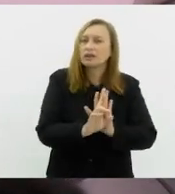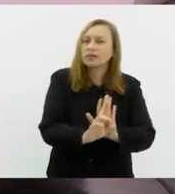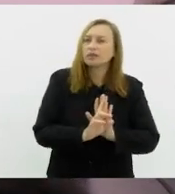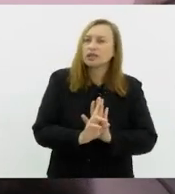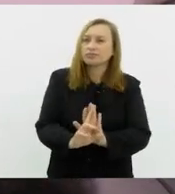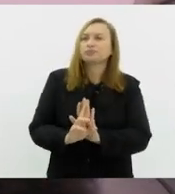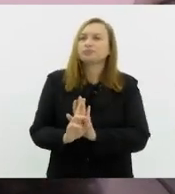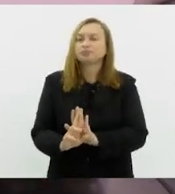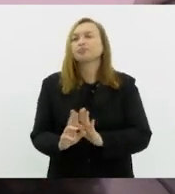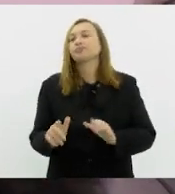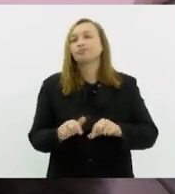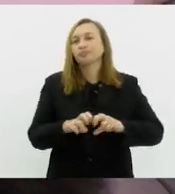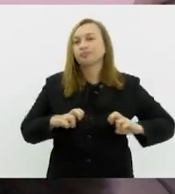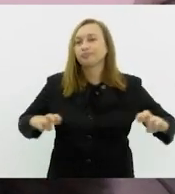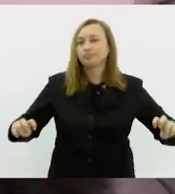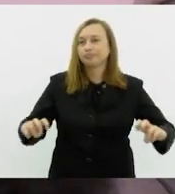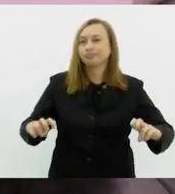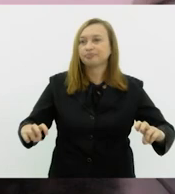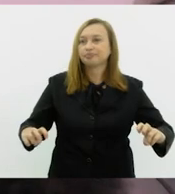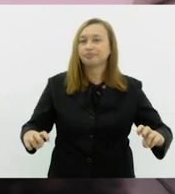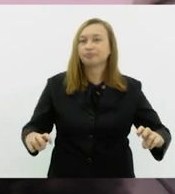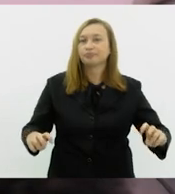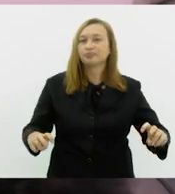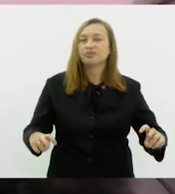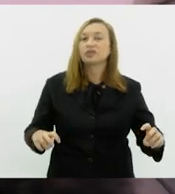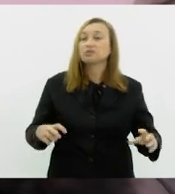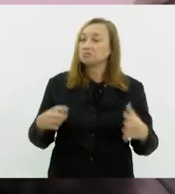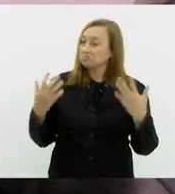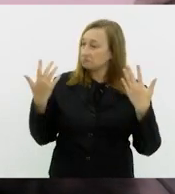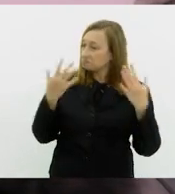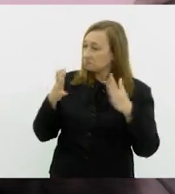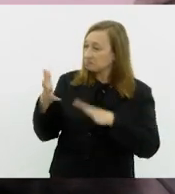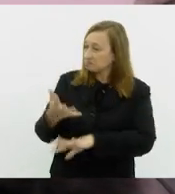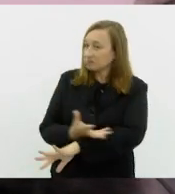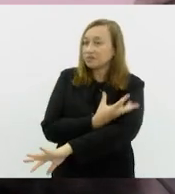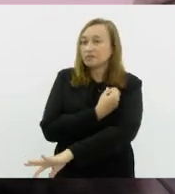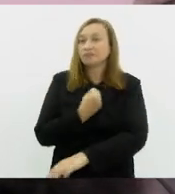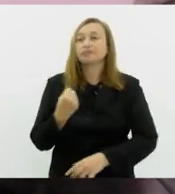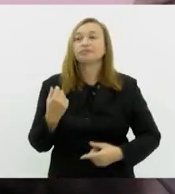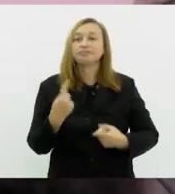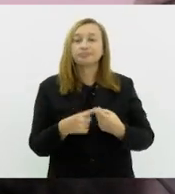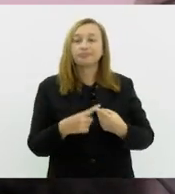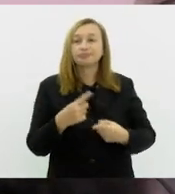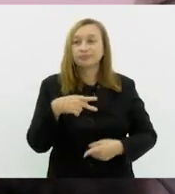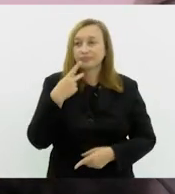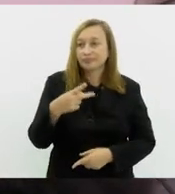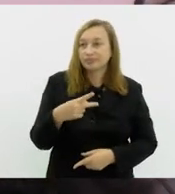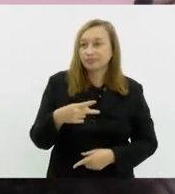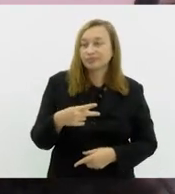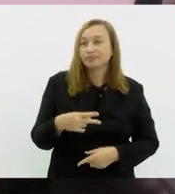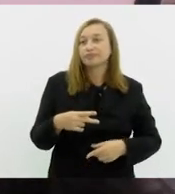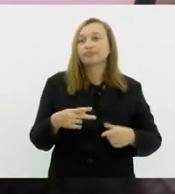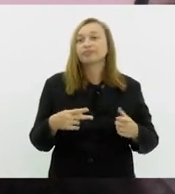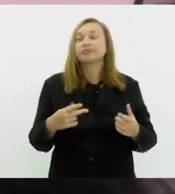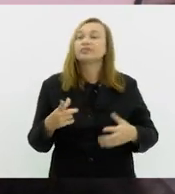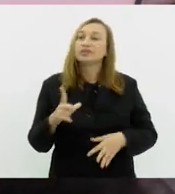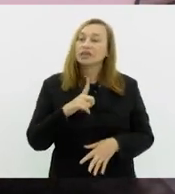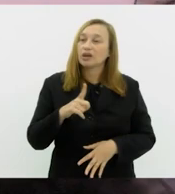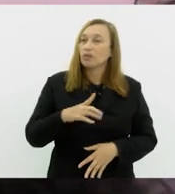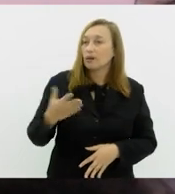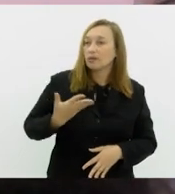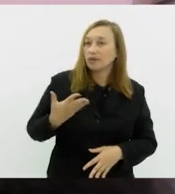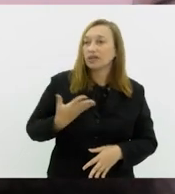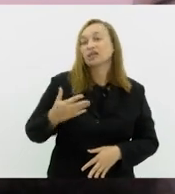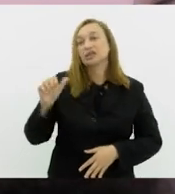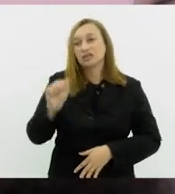representações, e essa mesa aqui está me contemplando muito, me emocionando muito, porque falou da Terra Prometida, que tem, a gente tem uma companheira de lá